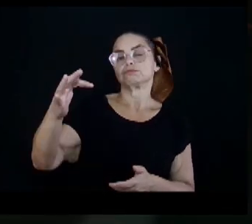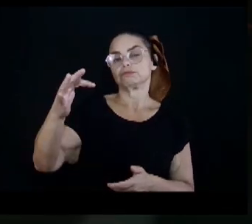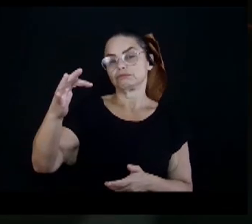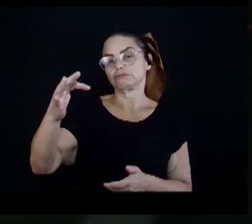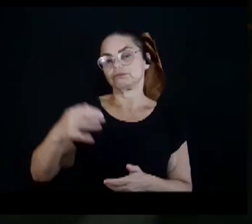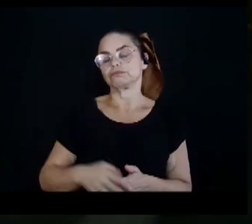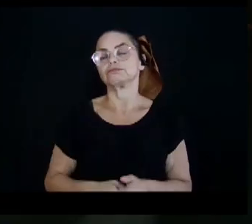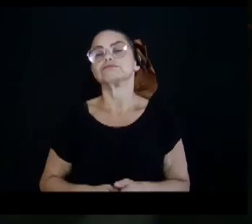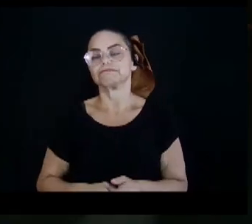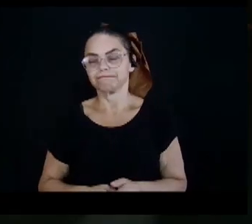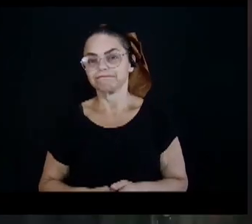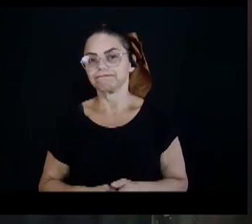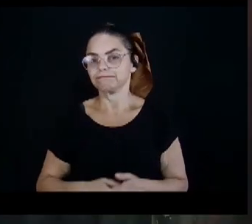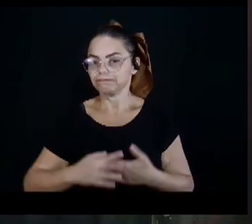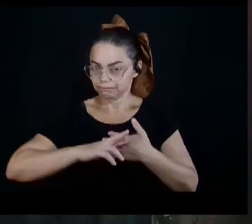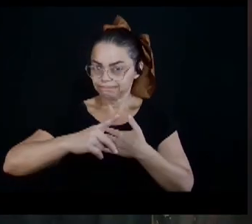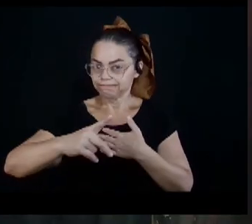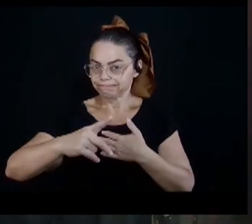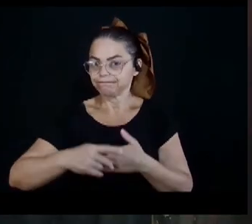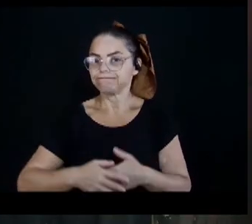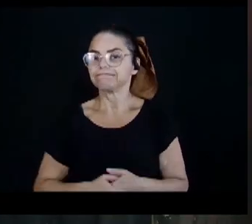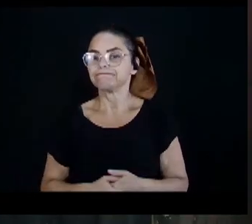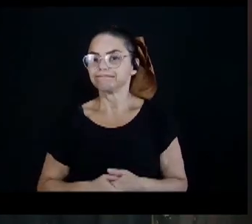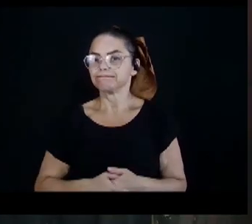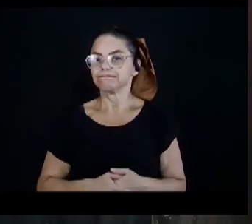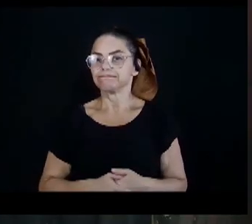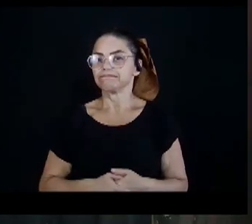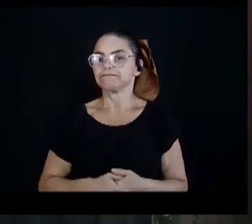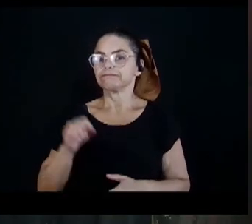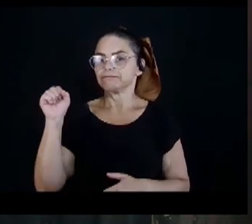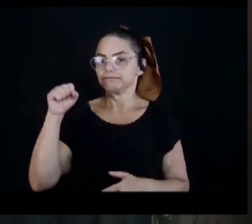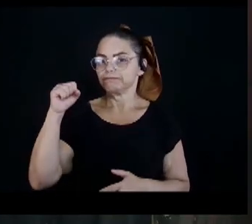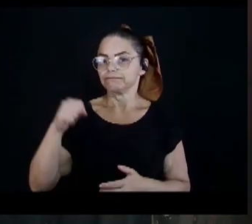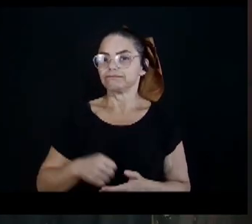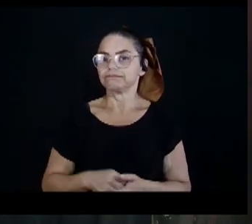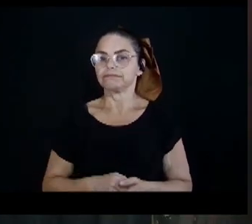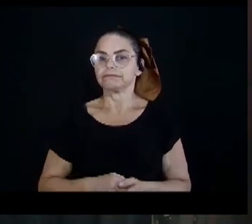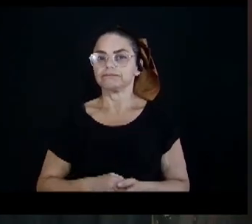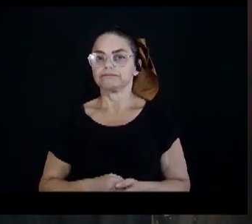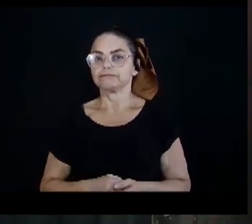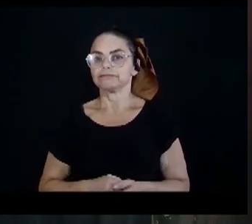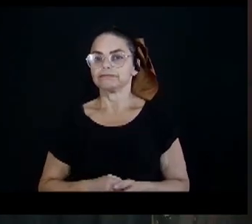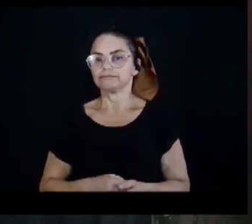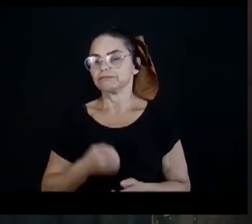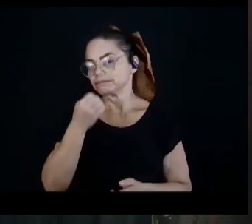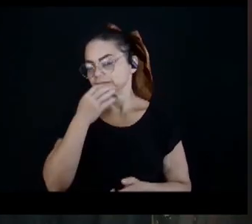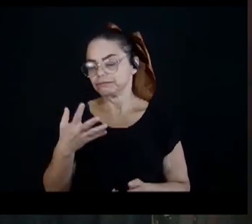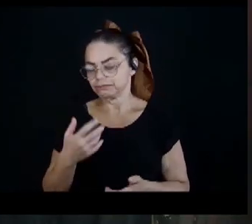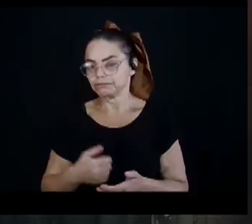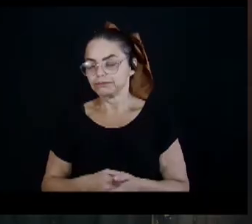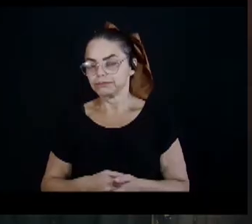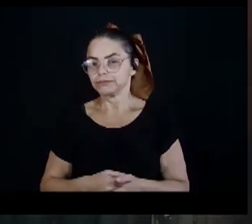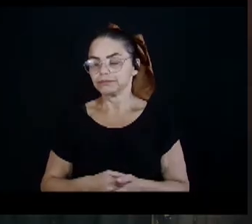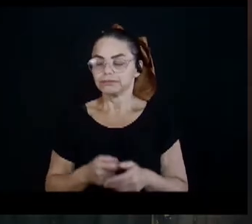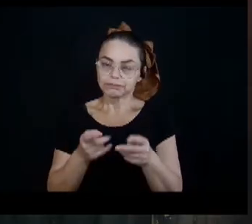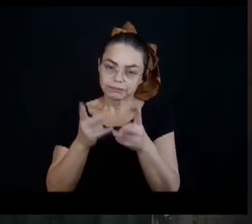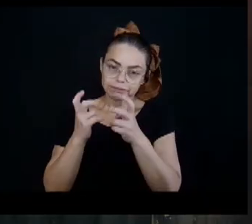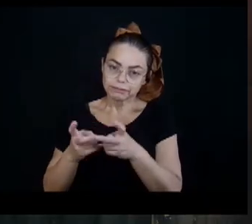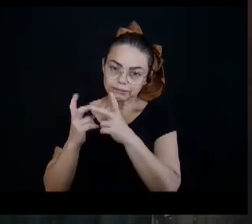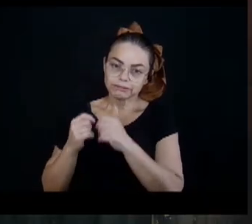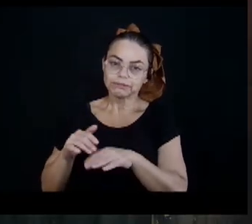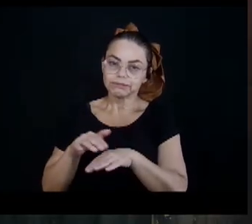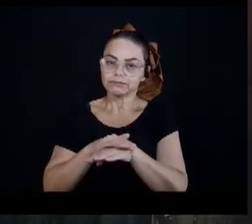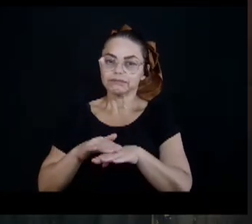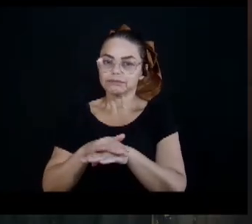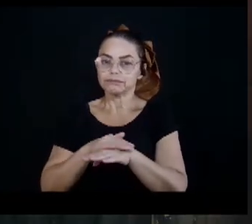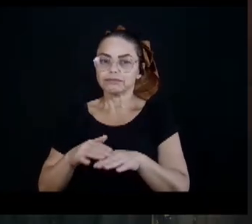muito grande. Certamente. Certamente, e que bom que a gente já está percebendo e conversando sobre isso e